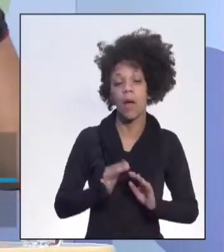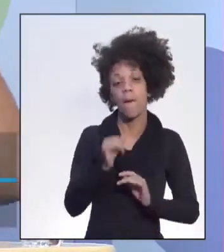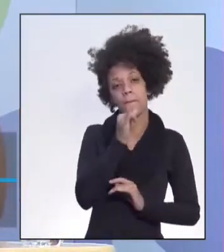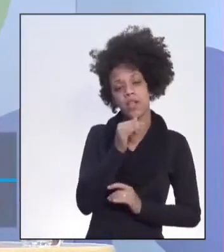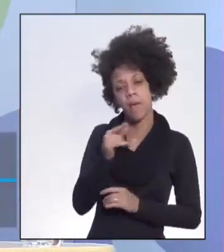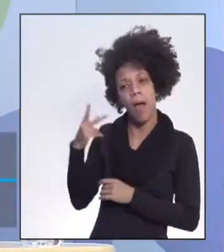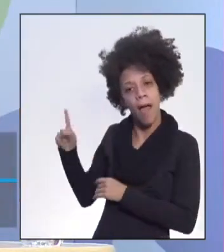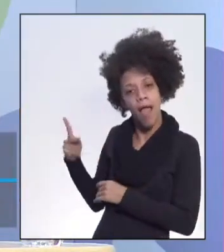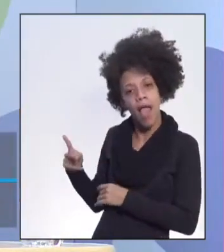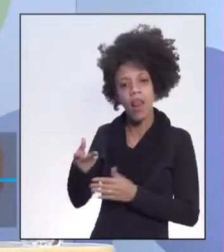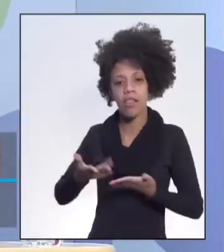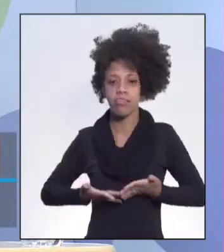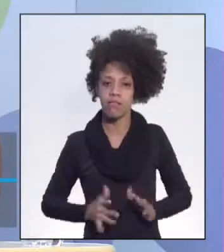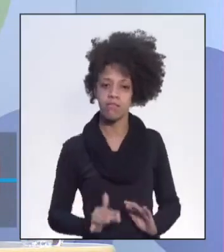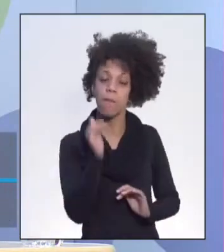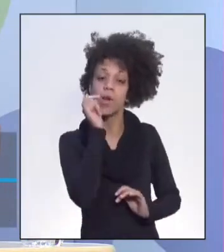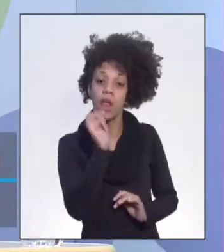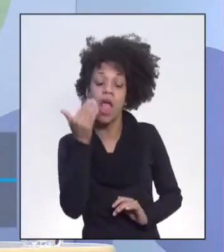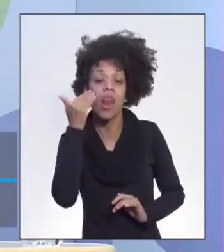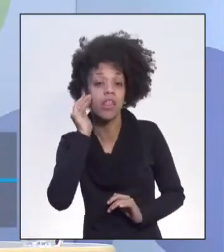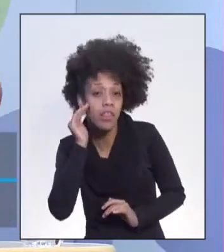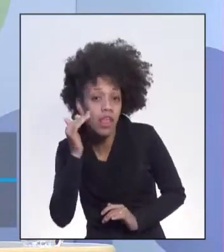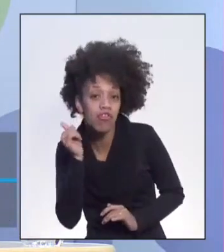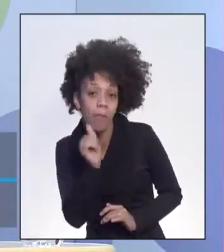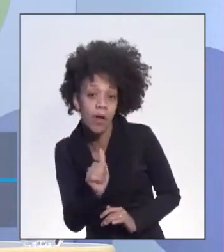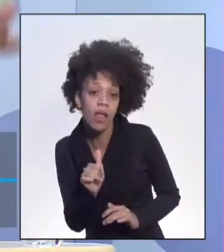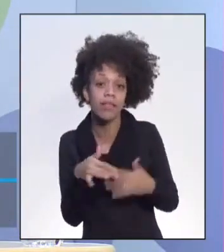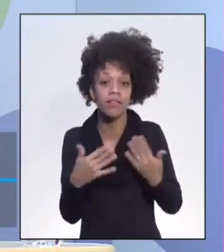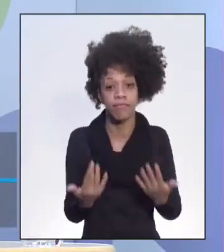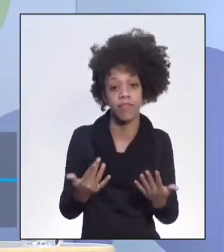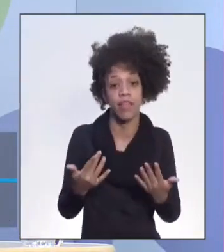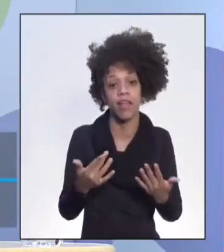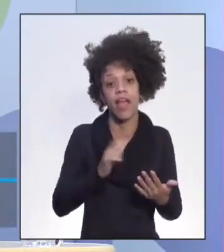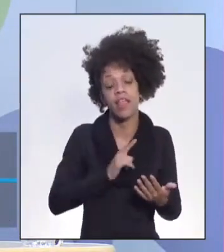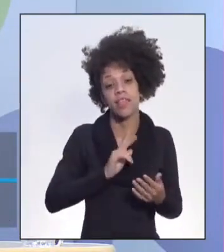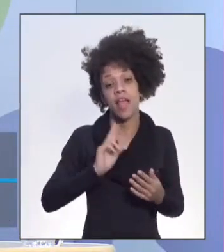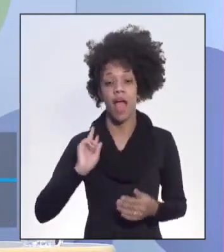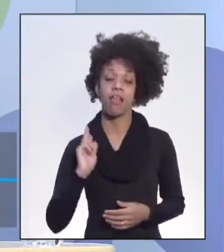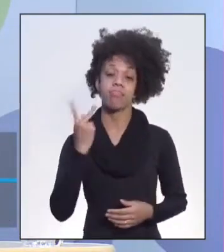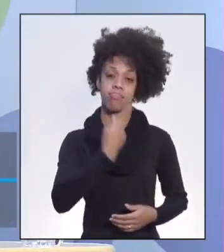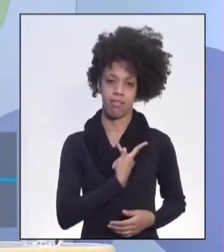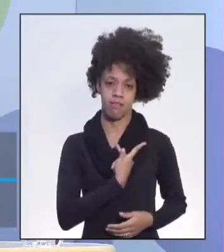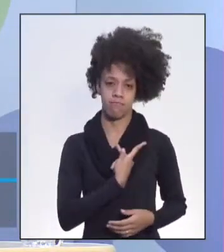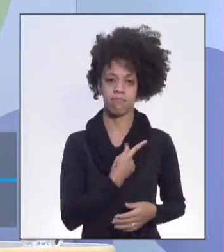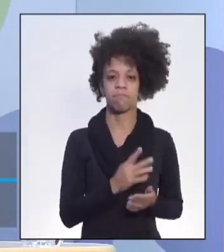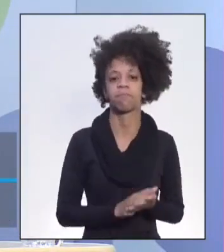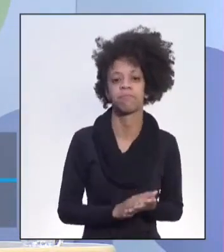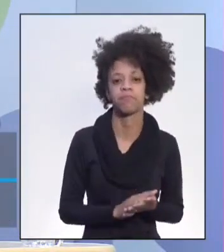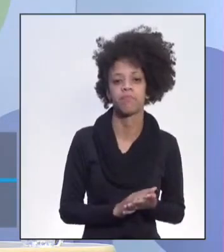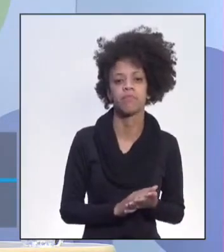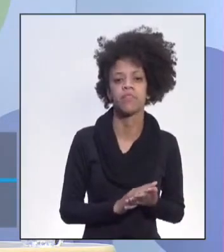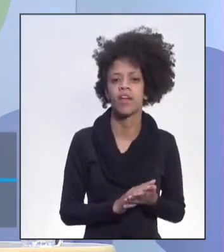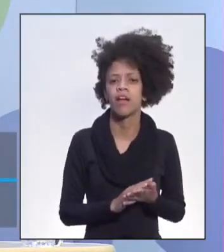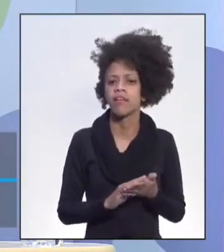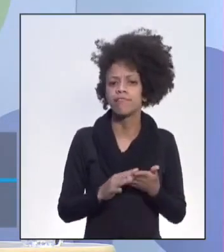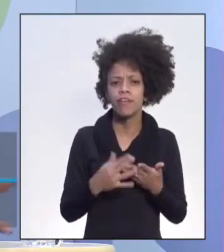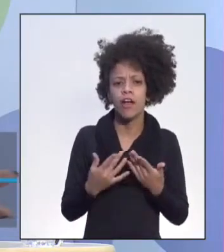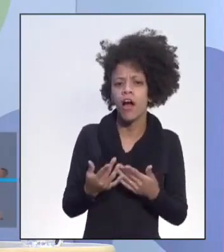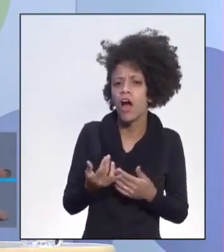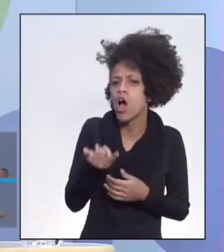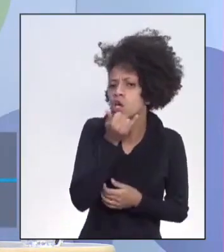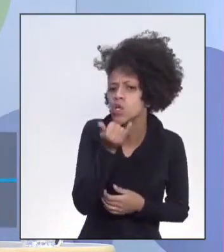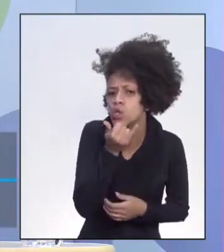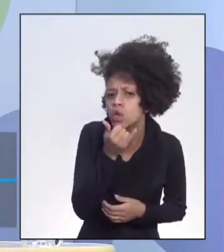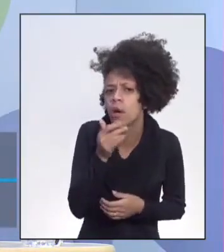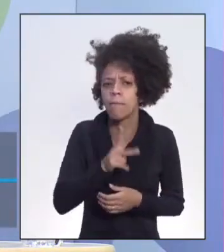nasci biologicamente uma mulher e eu me entendo como mulher. Aí a gente tem a transexualidade. A outra coisa, muitos de vocês estão falando no chat, desculpa